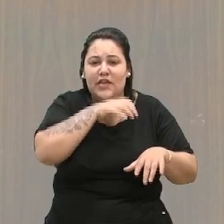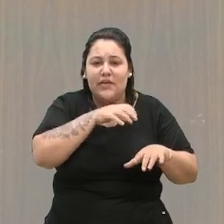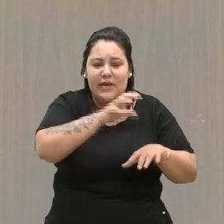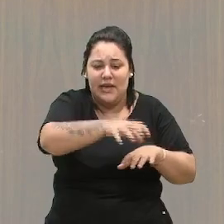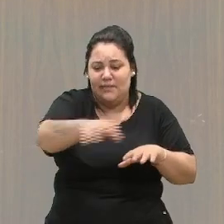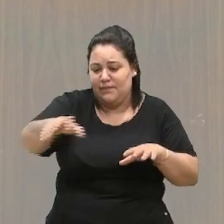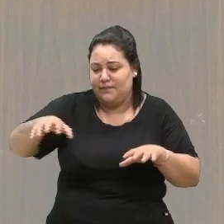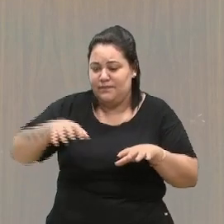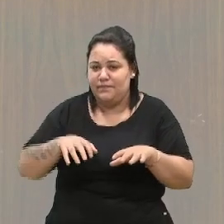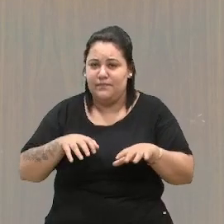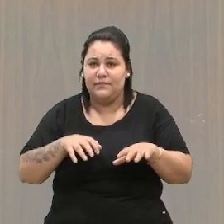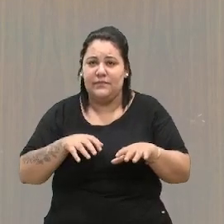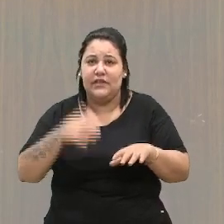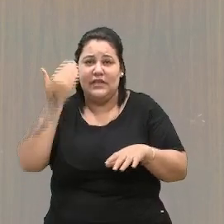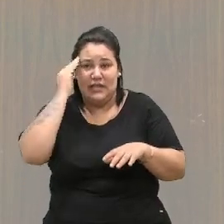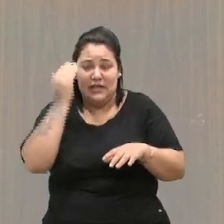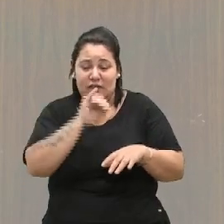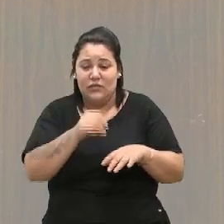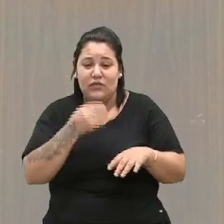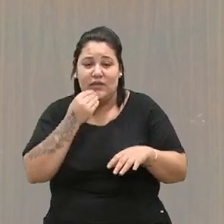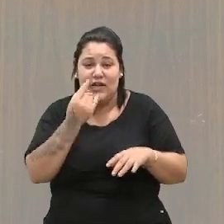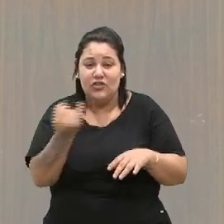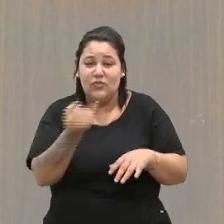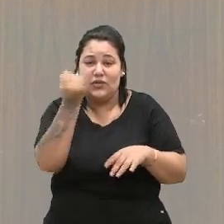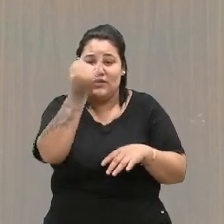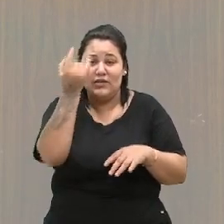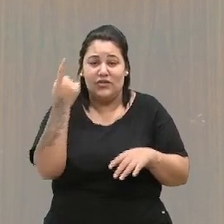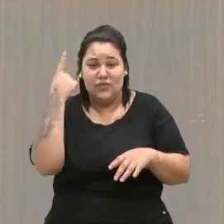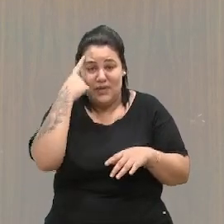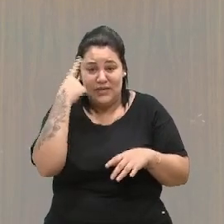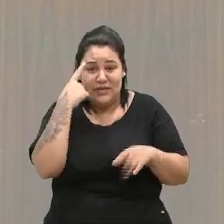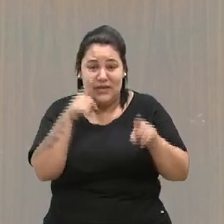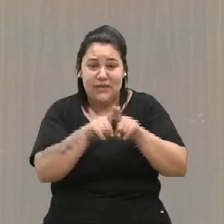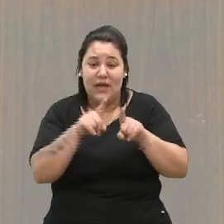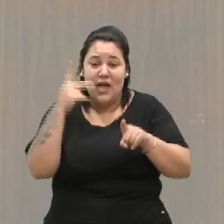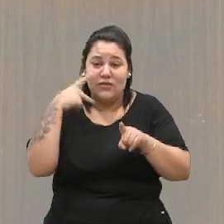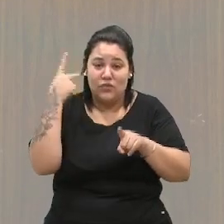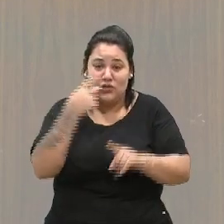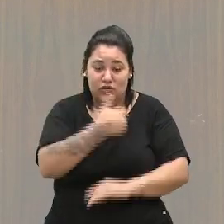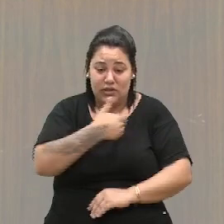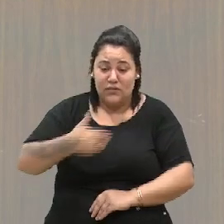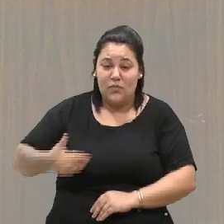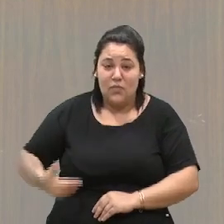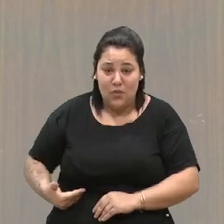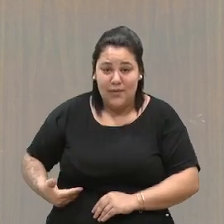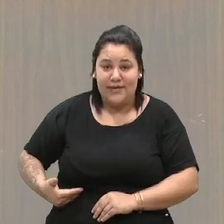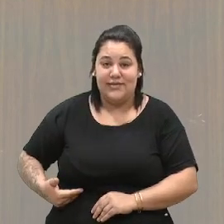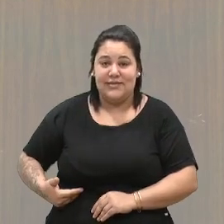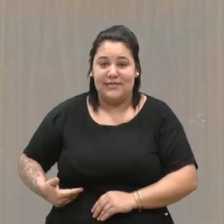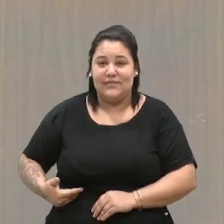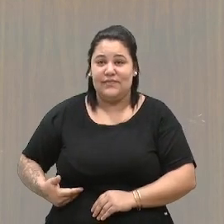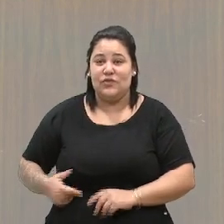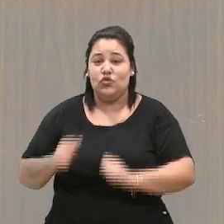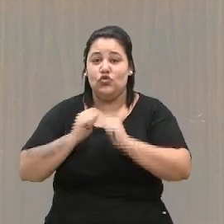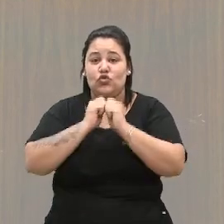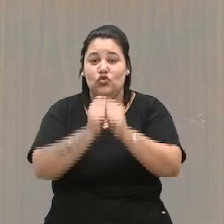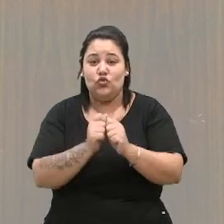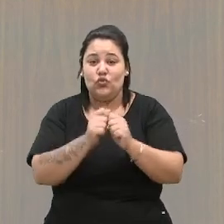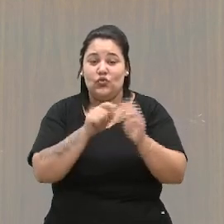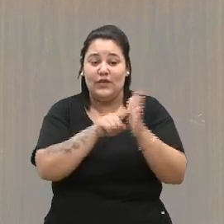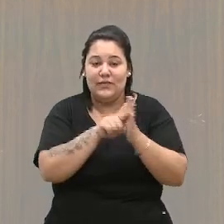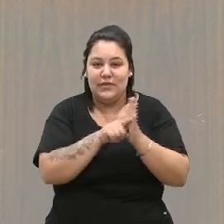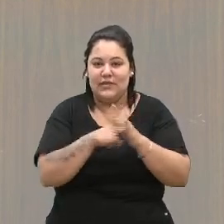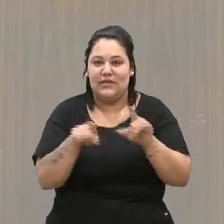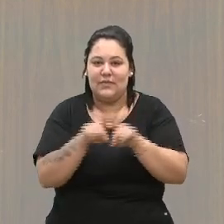a possibilidade e a importância de pensar as políticas públicas através dessas pesquisas. E